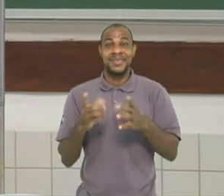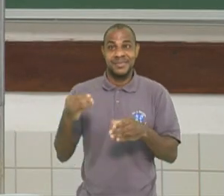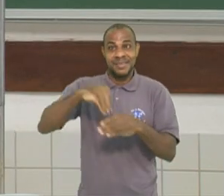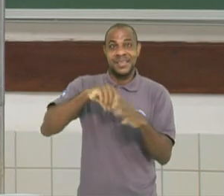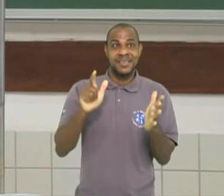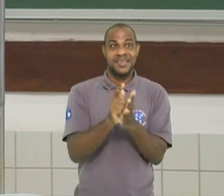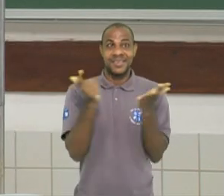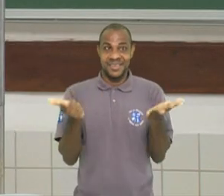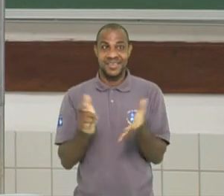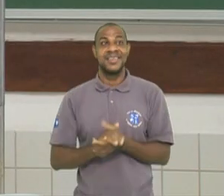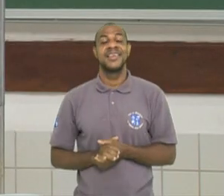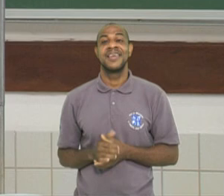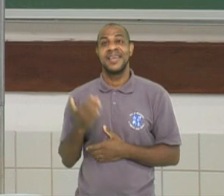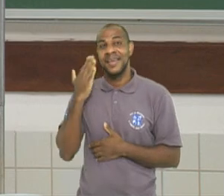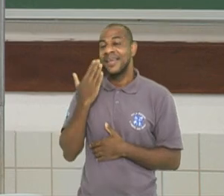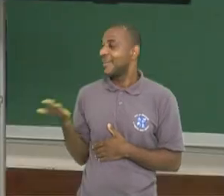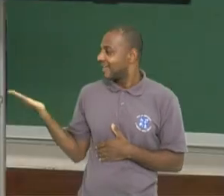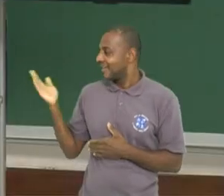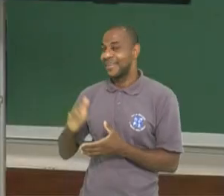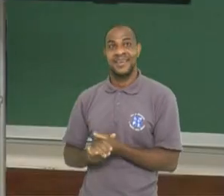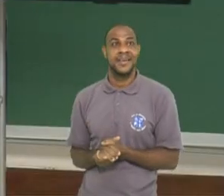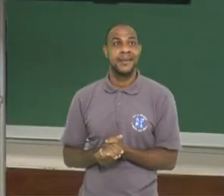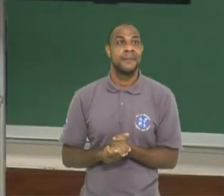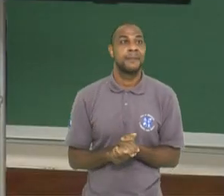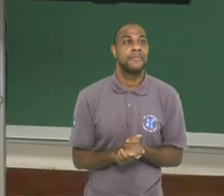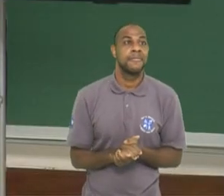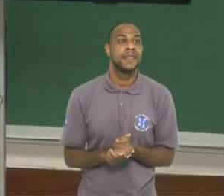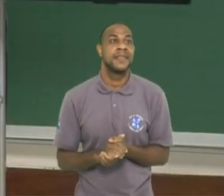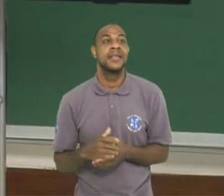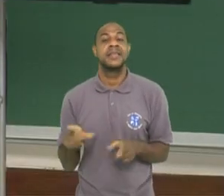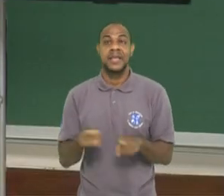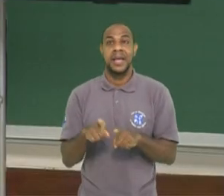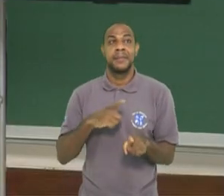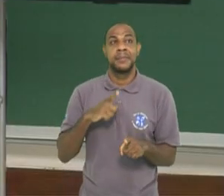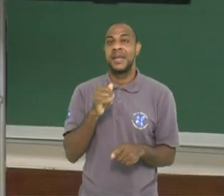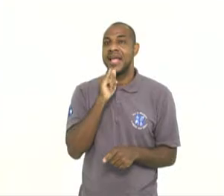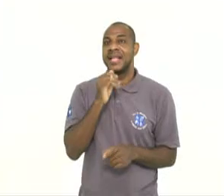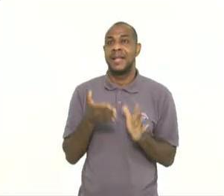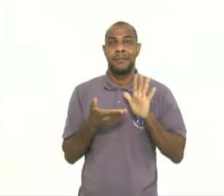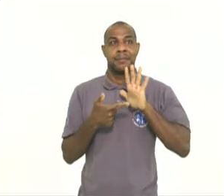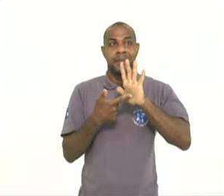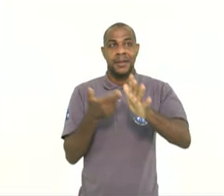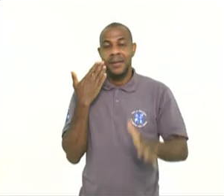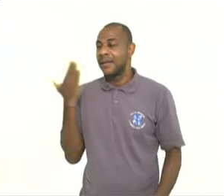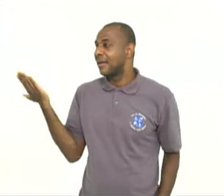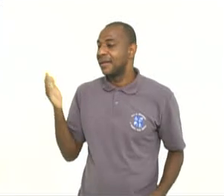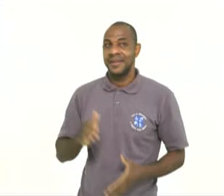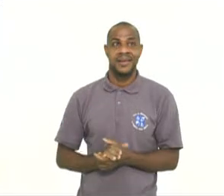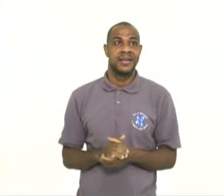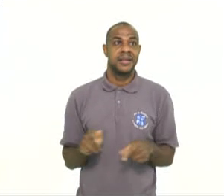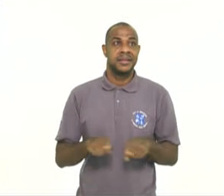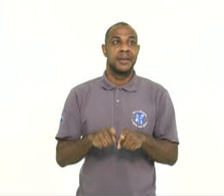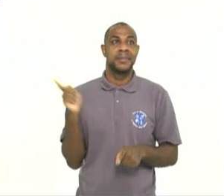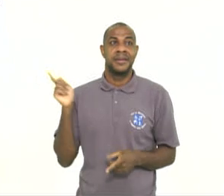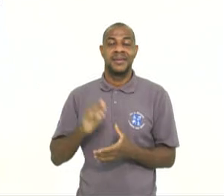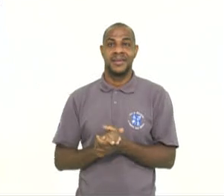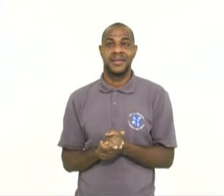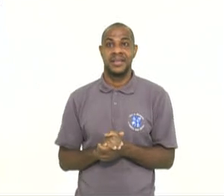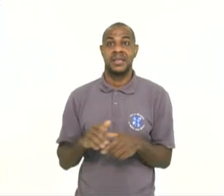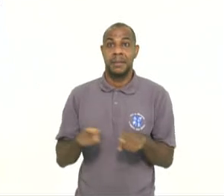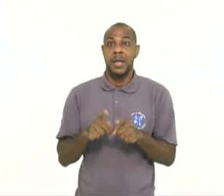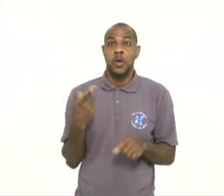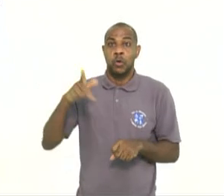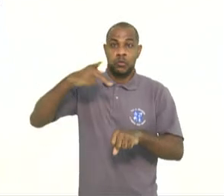existe também em quadrinho do Mickey vamos lá então olha só a gente tem também aqui um outro exemplo a popularidade dos quadrinhos nos